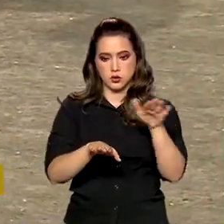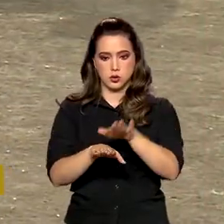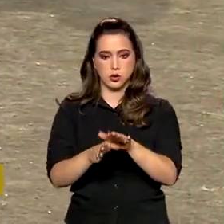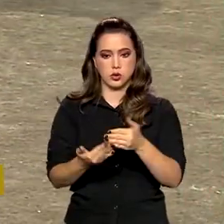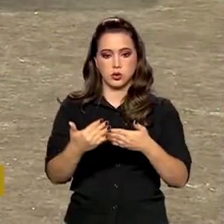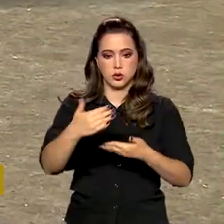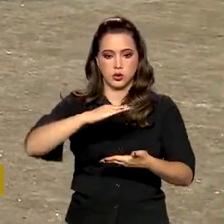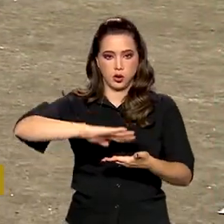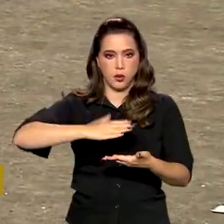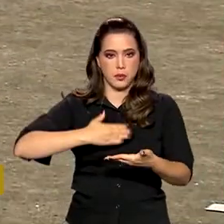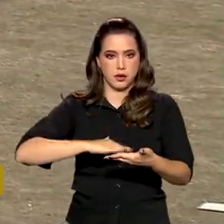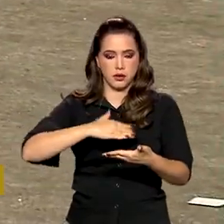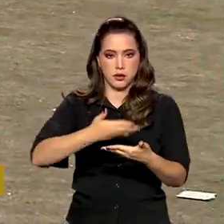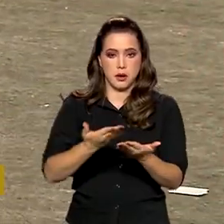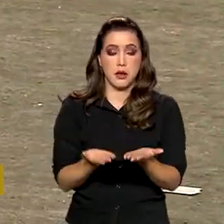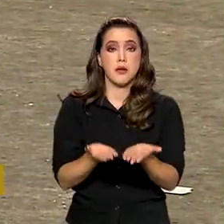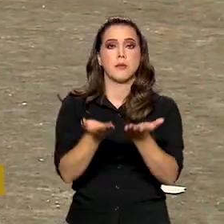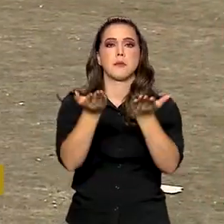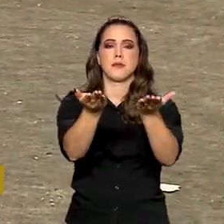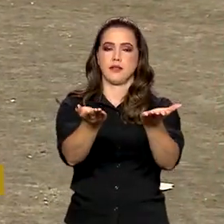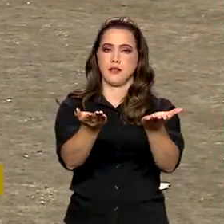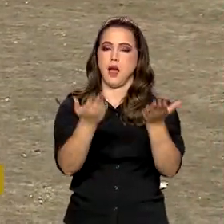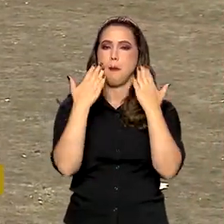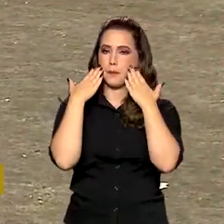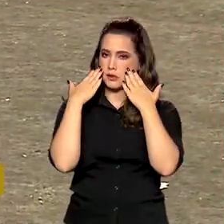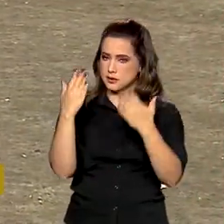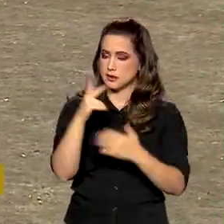e vai apresentar a bandeira ao presidente,